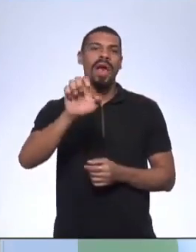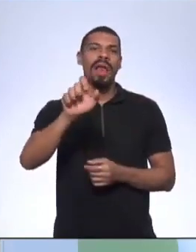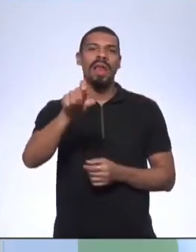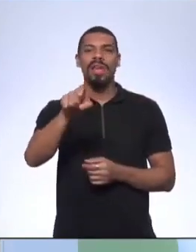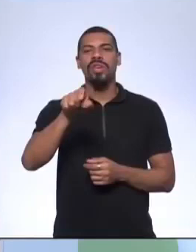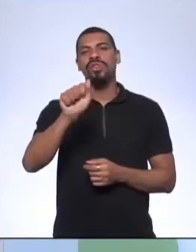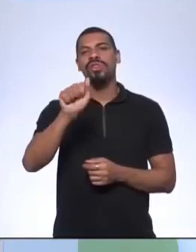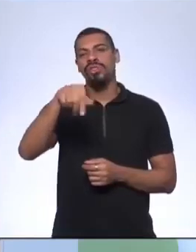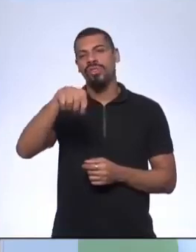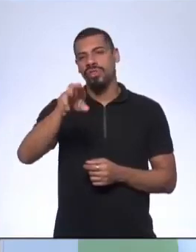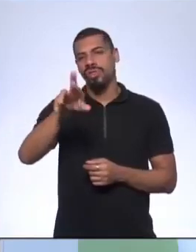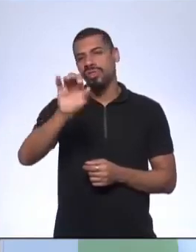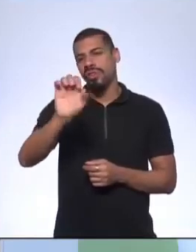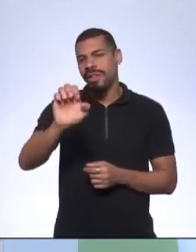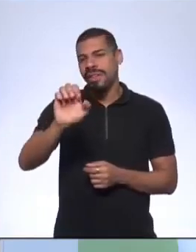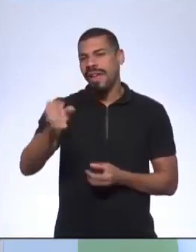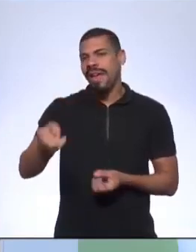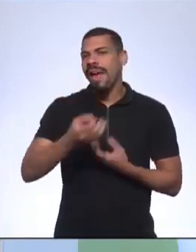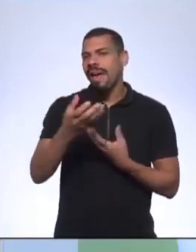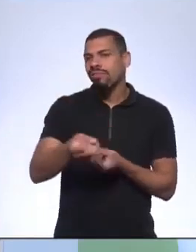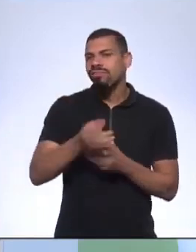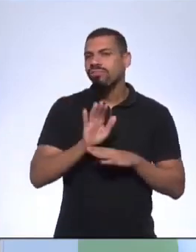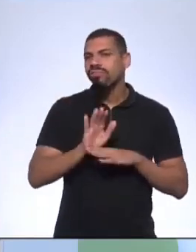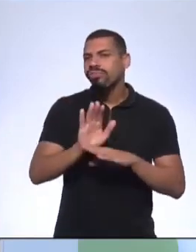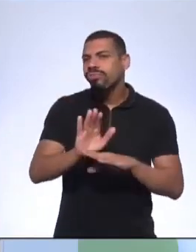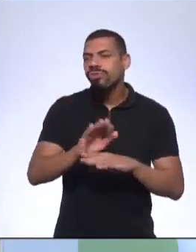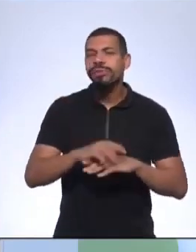de várias informações. A